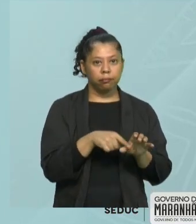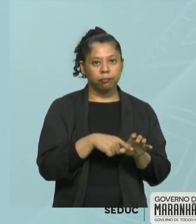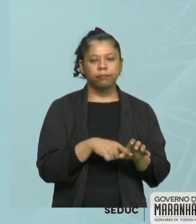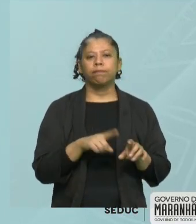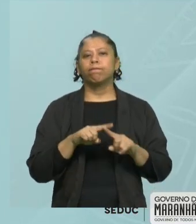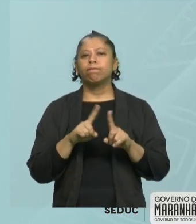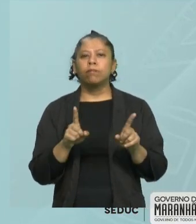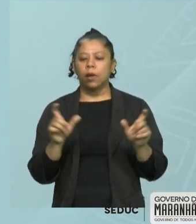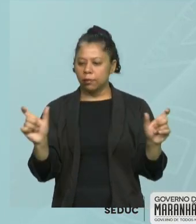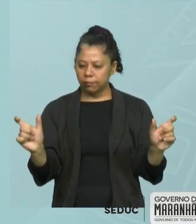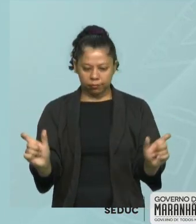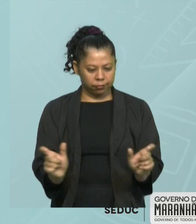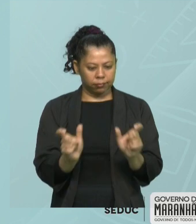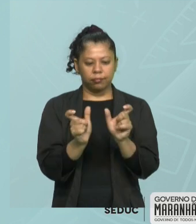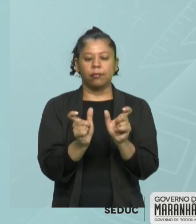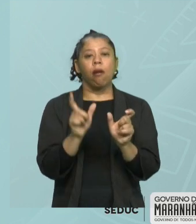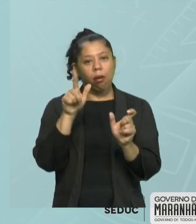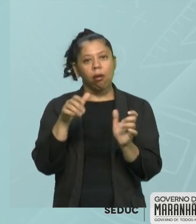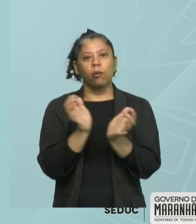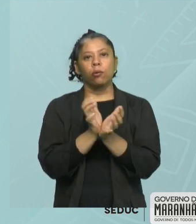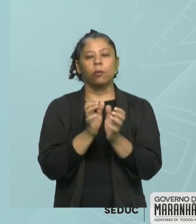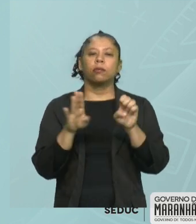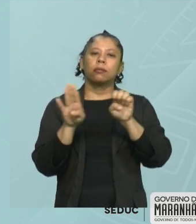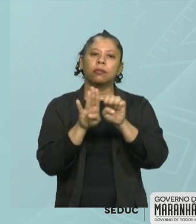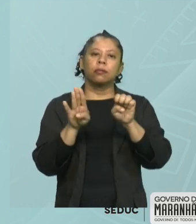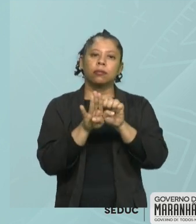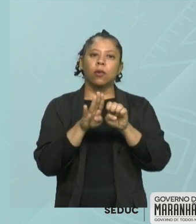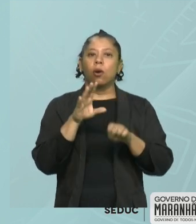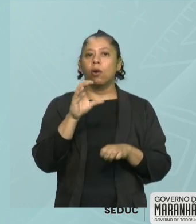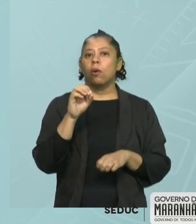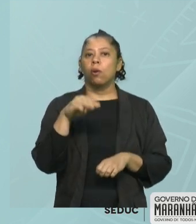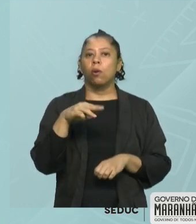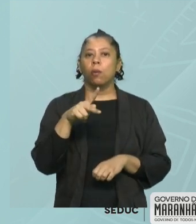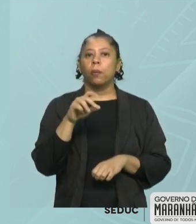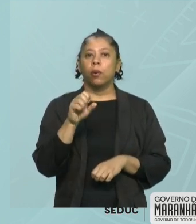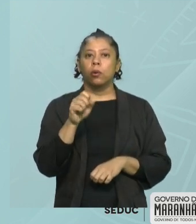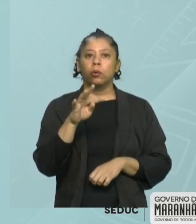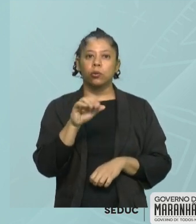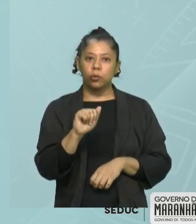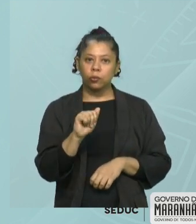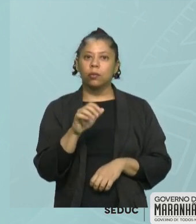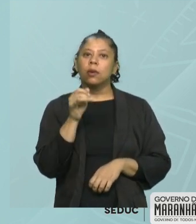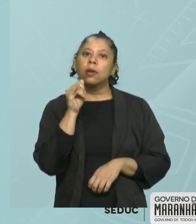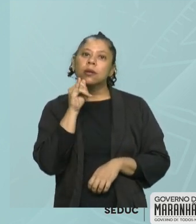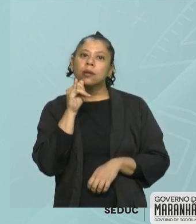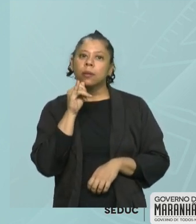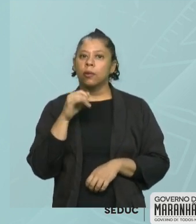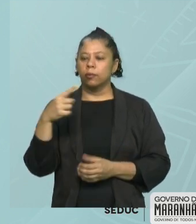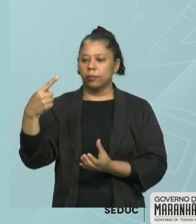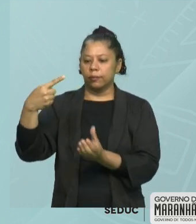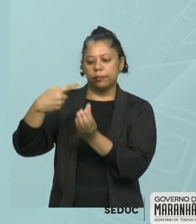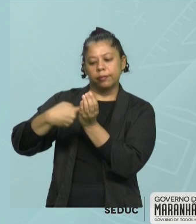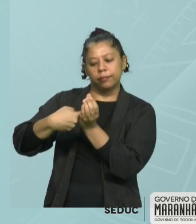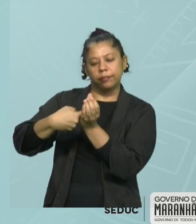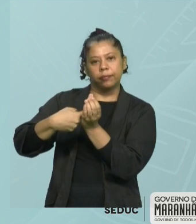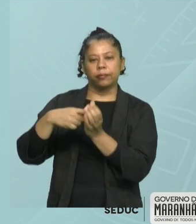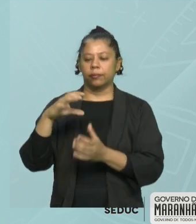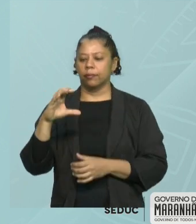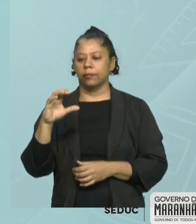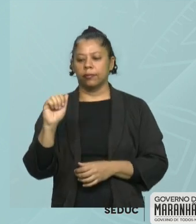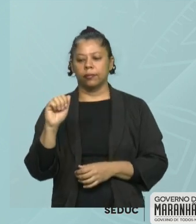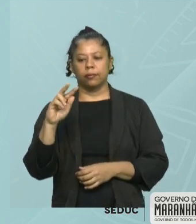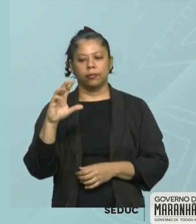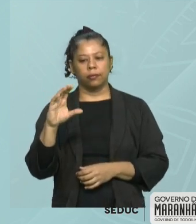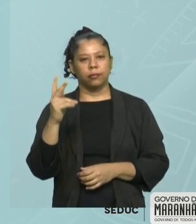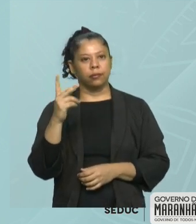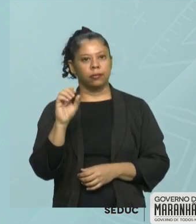junto essas palavras e formo uma nova. Como, por exemplo, cachorro quente, que vira o nome de um